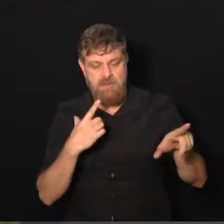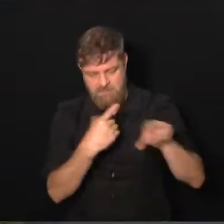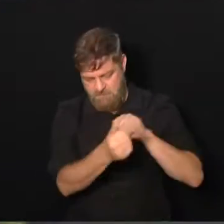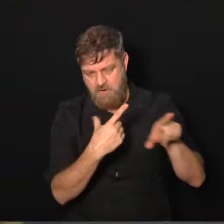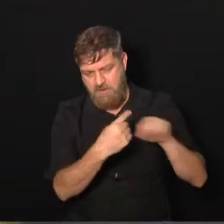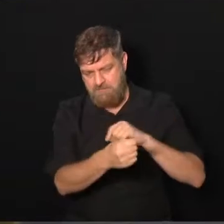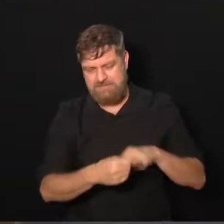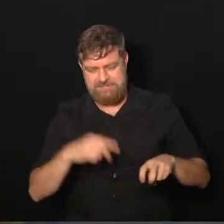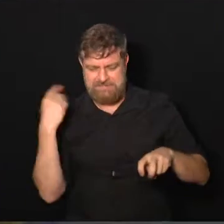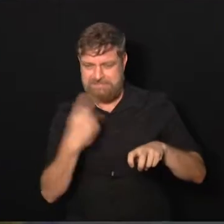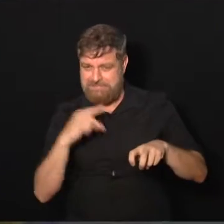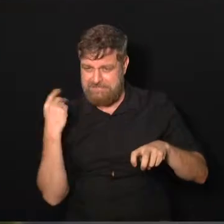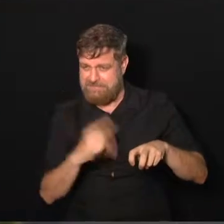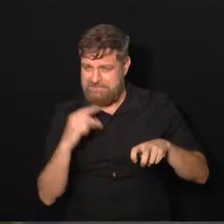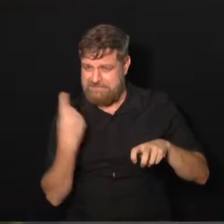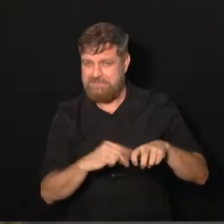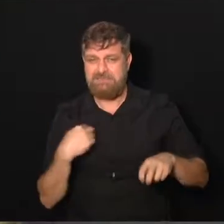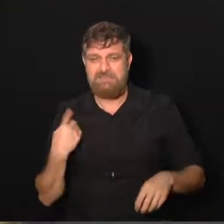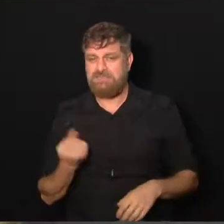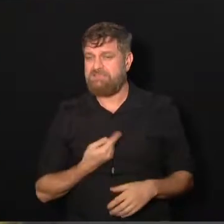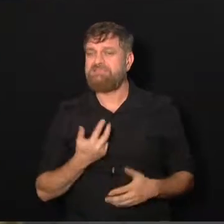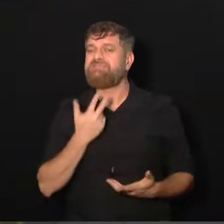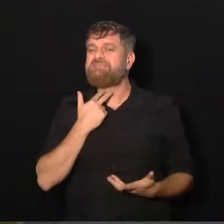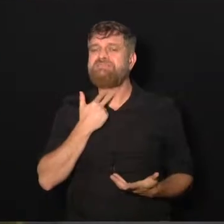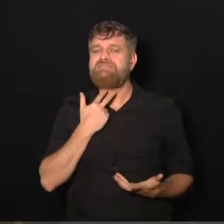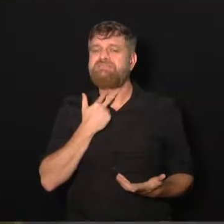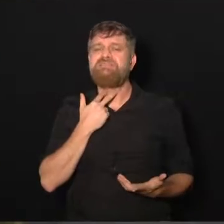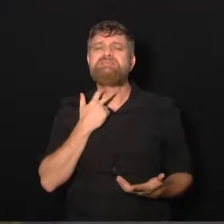com maus tratos, e que a gente não consegue,